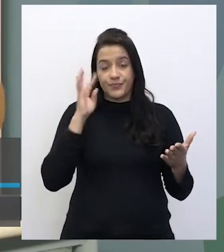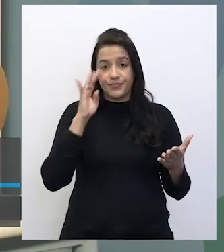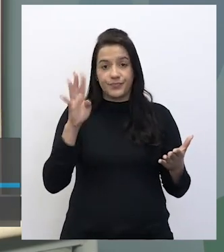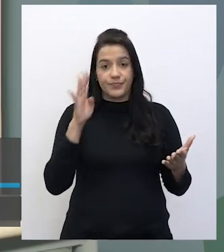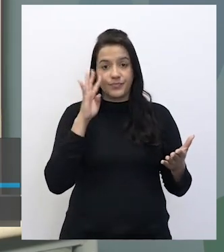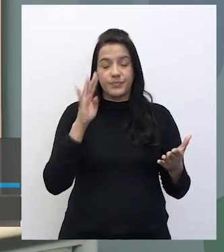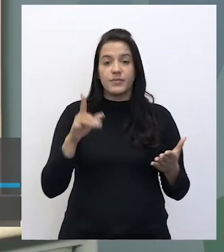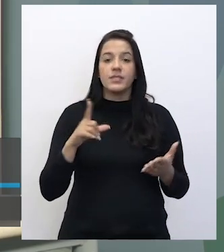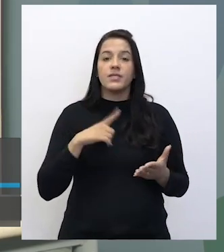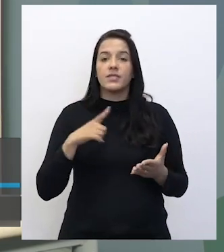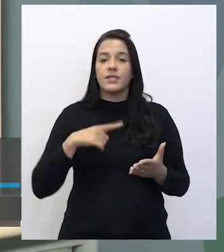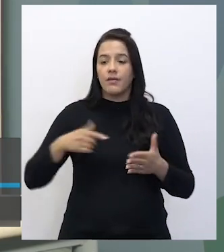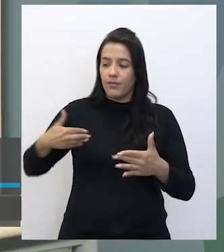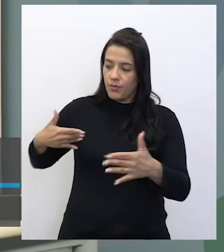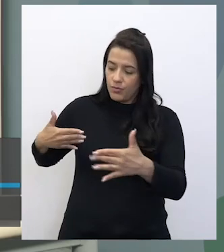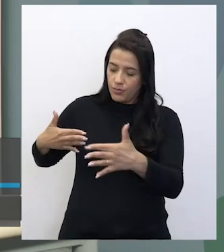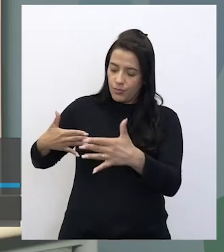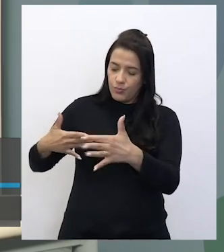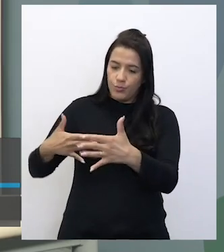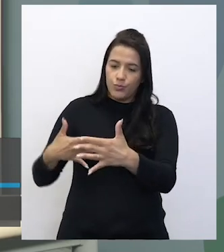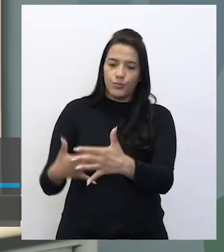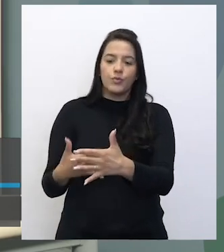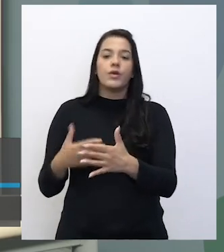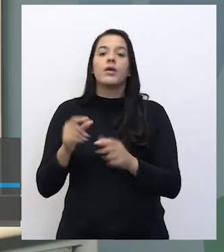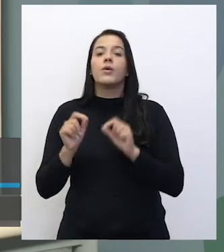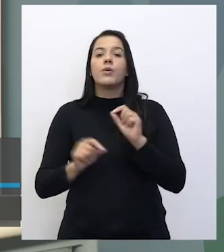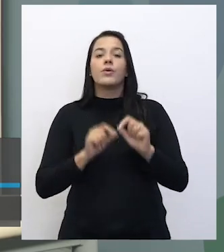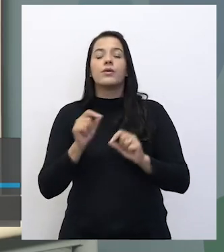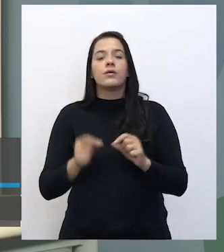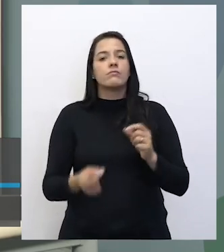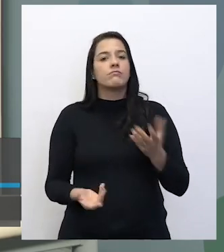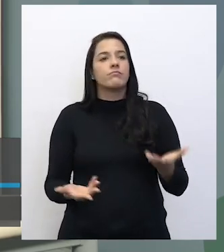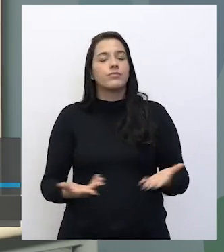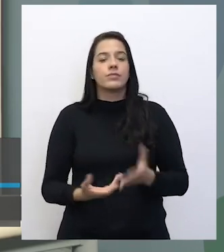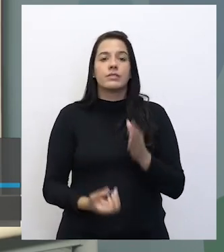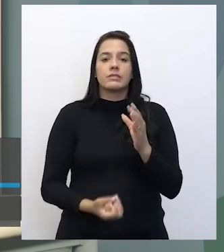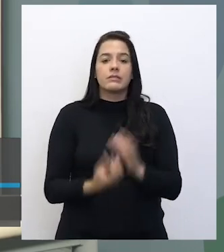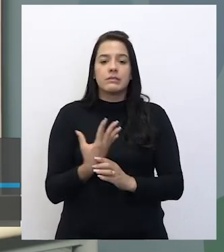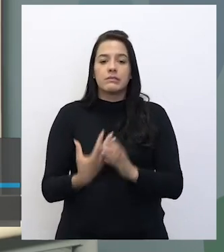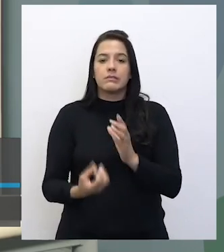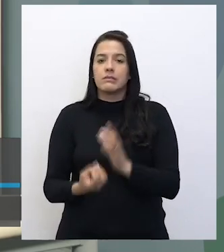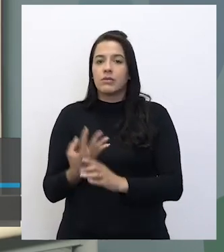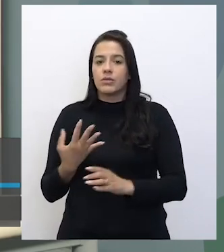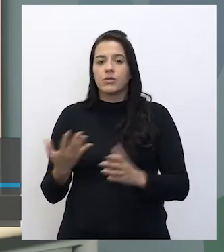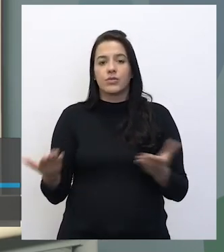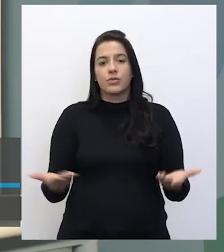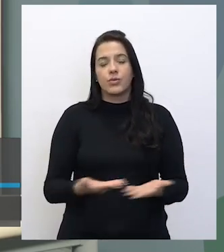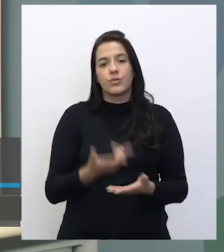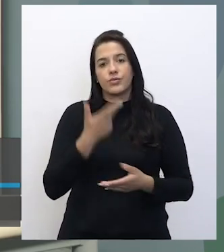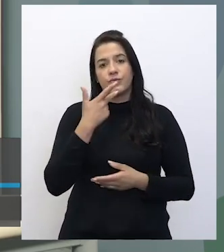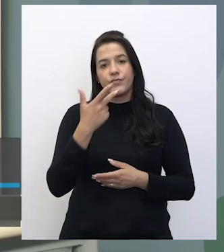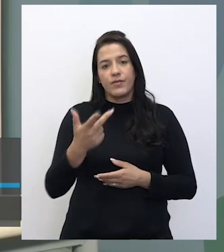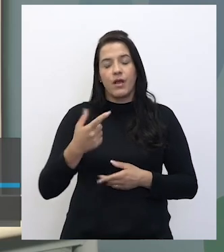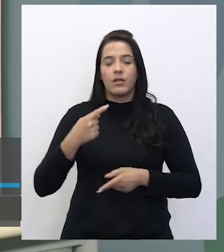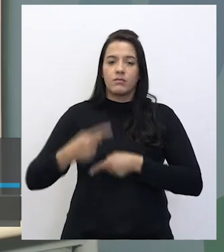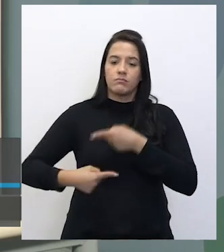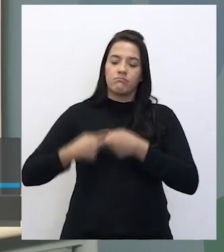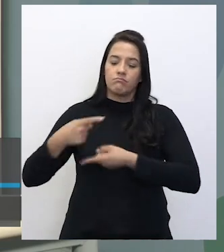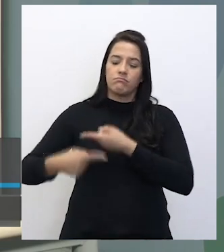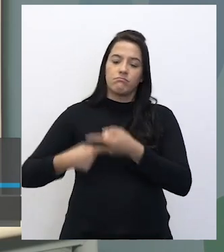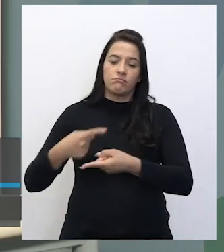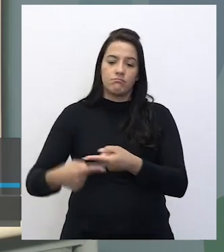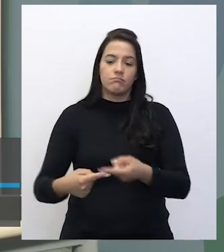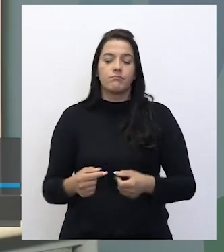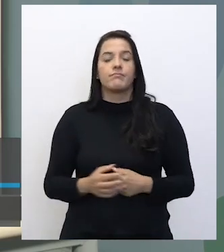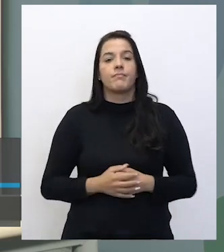ao longo do tempo construindo isto que hoje a gente chama de tradição. Então, a gente